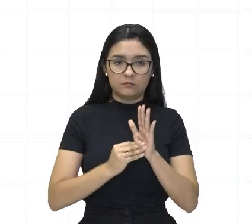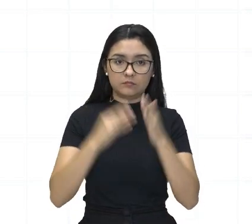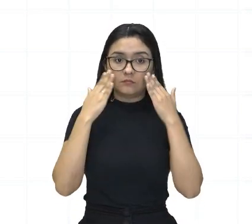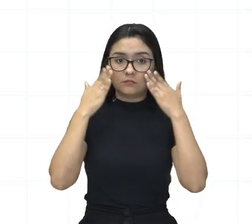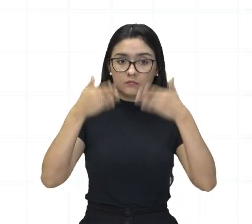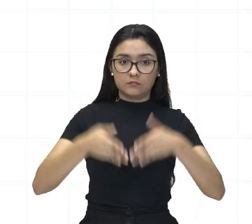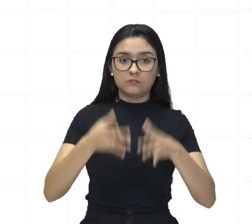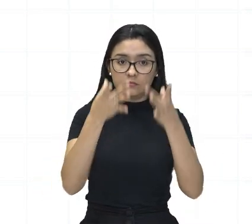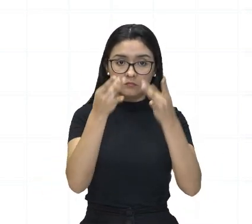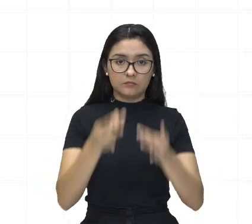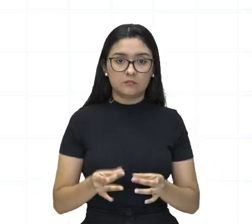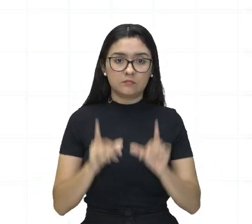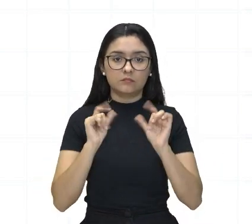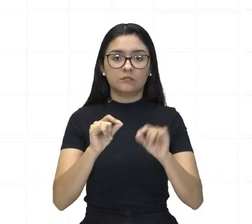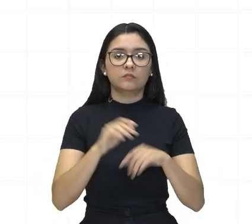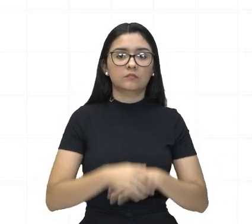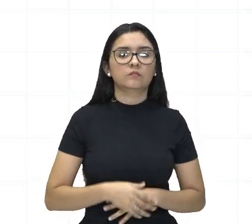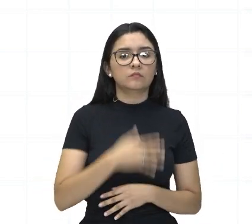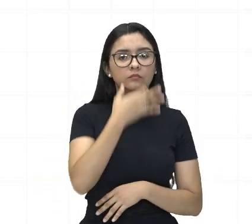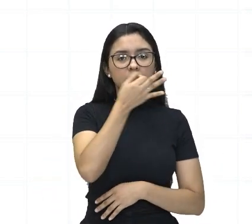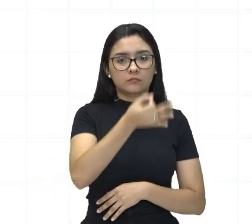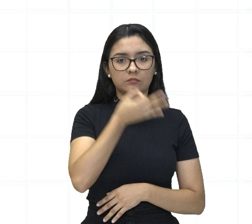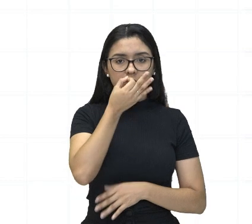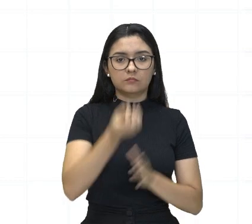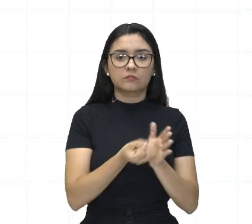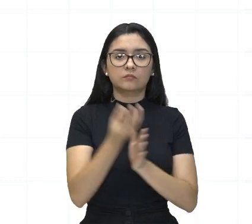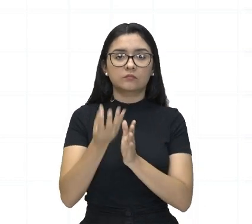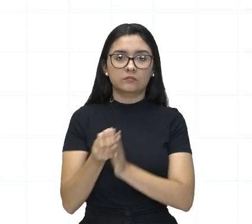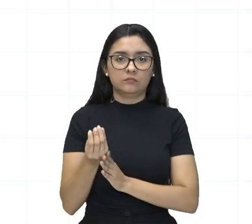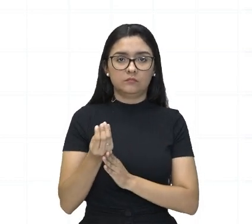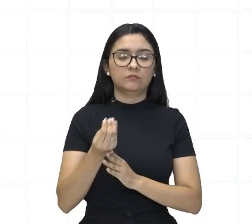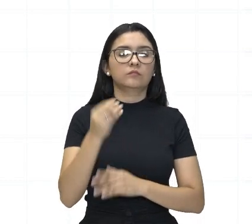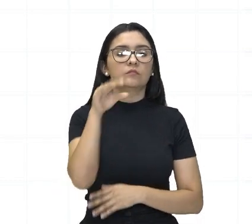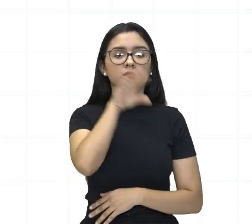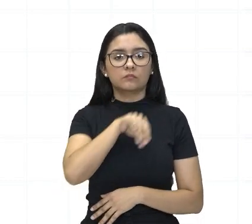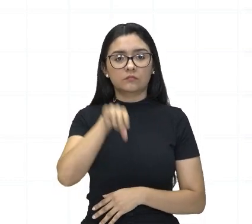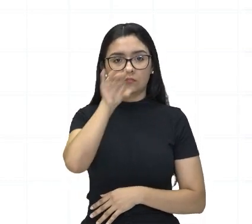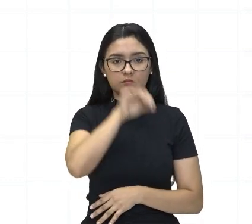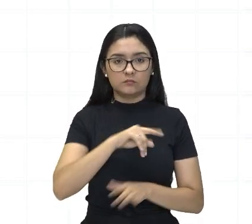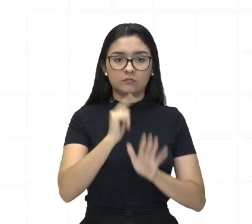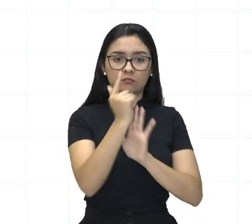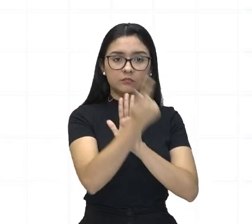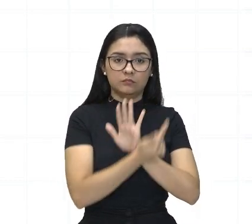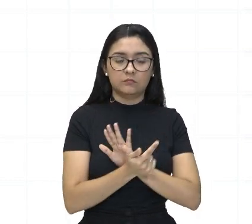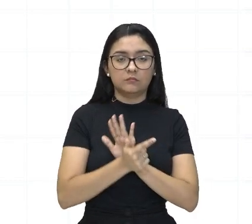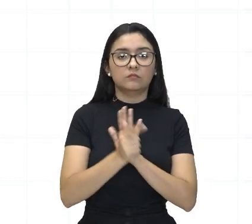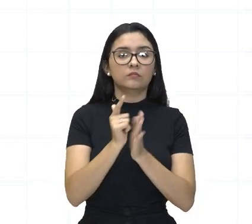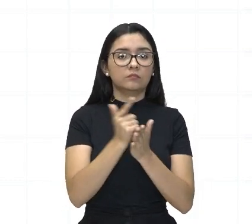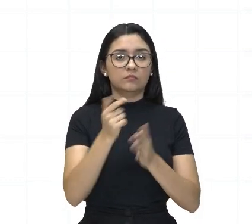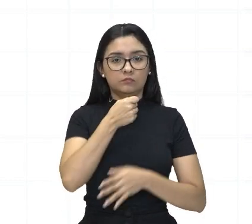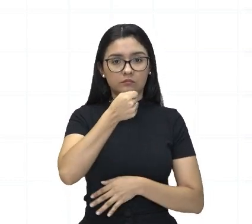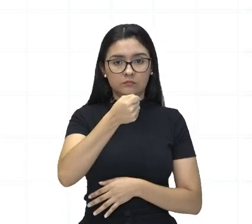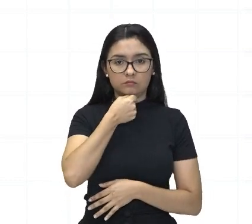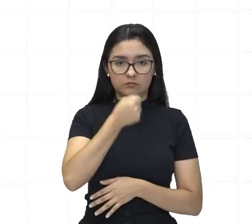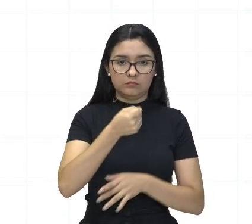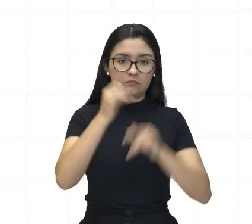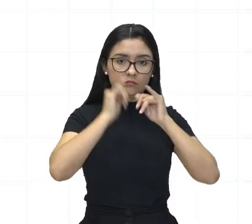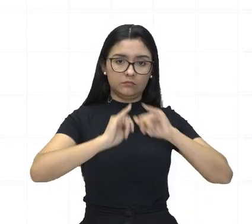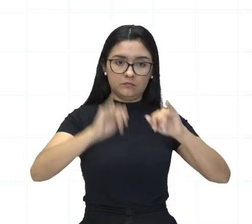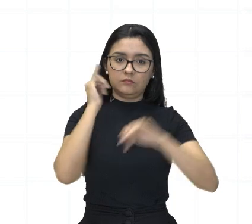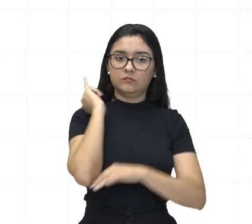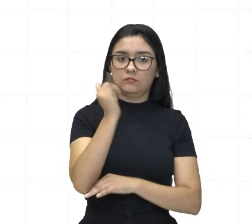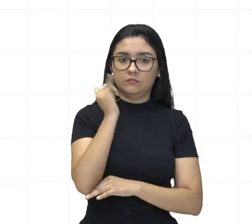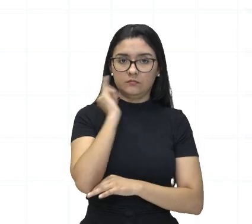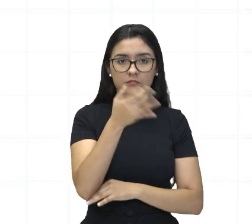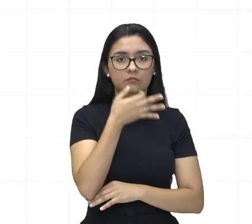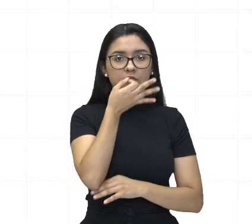vamos estudar operadores argumentativos em produções orais, gêneros jornalísticos e publicitários narrativos